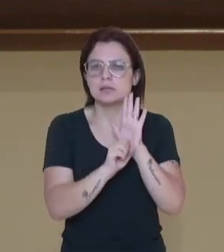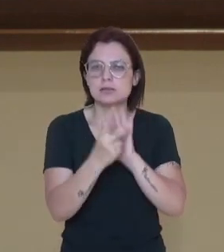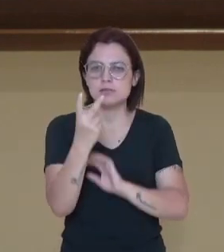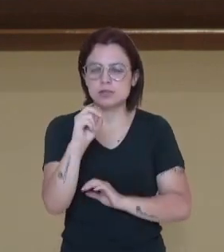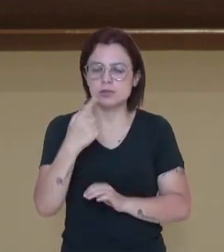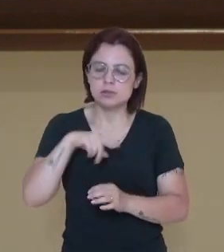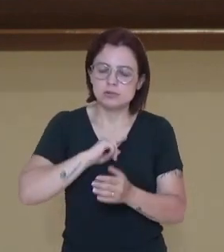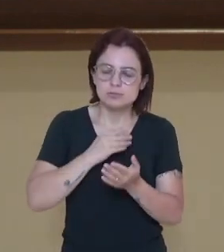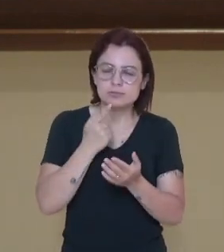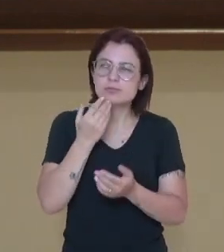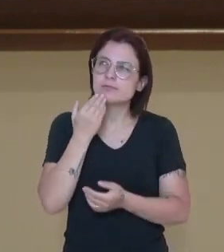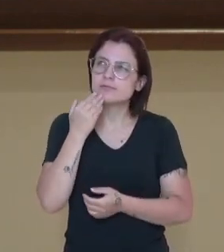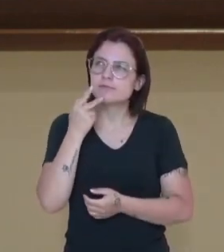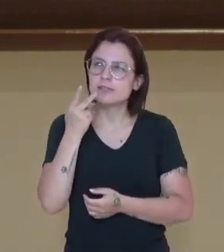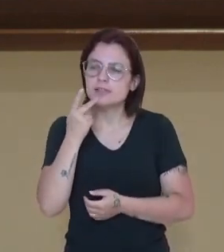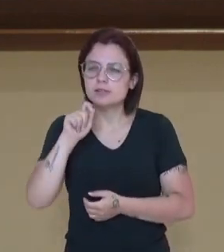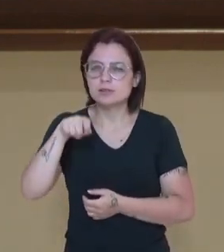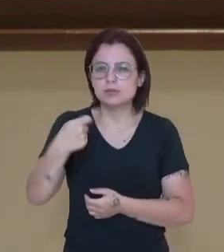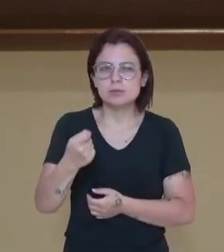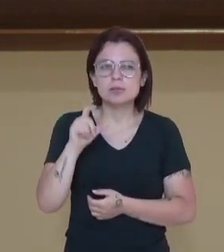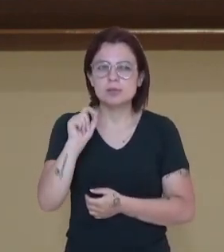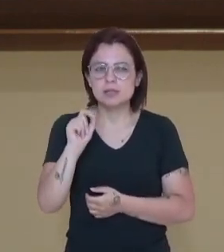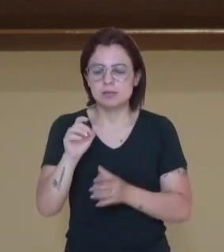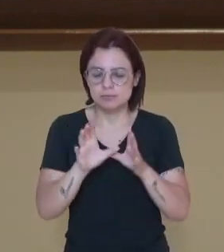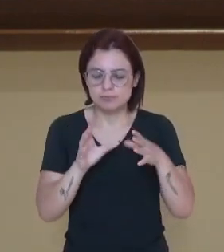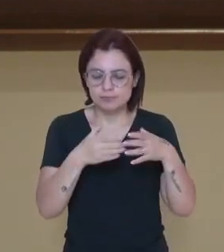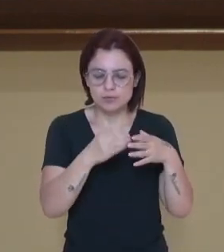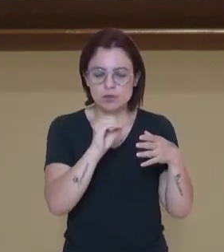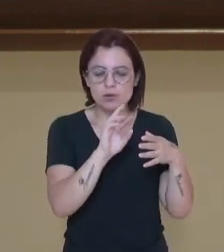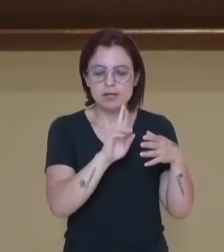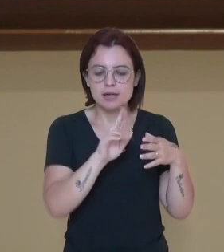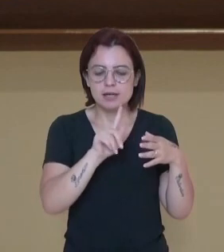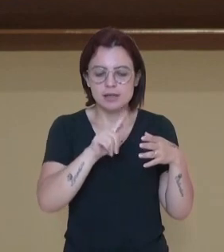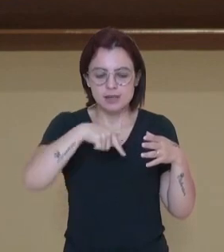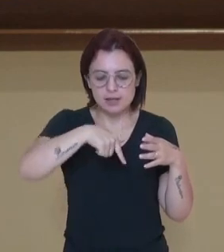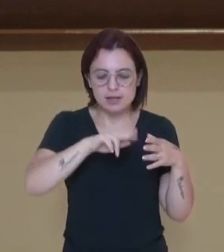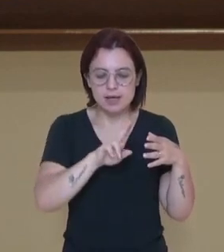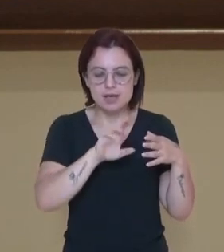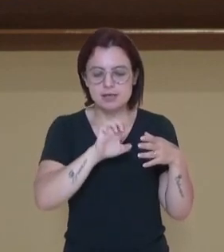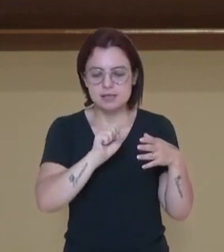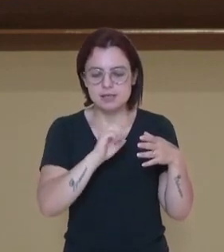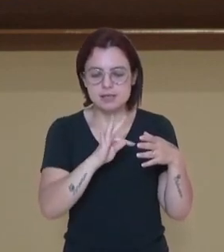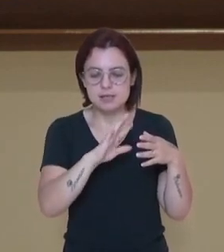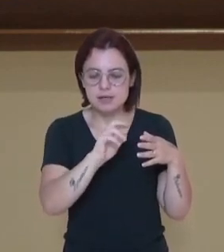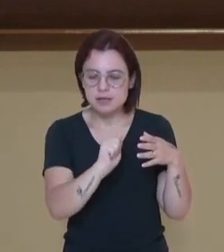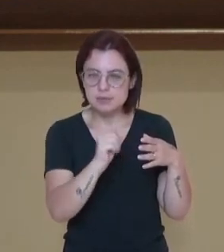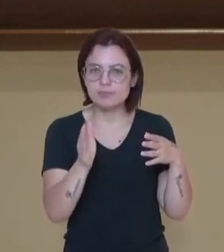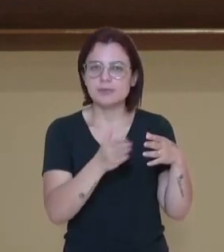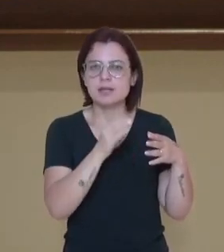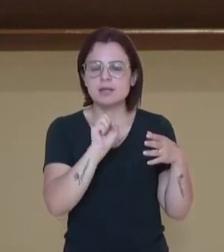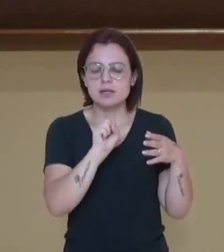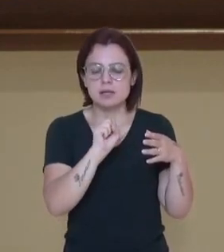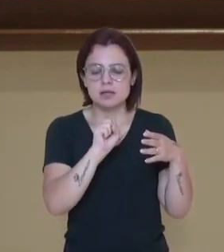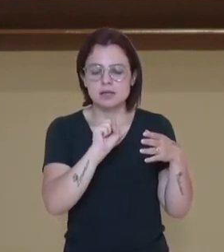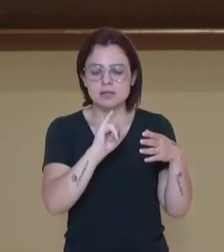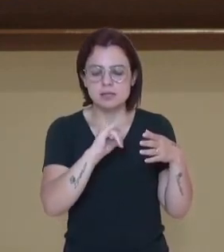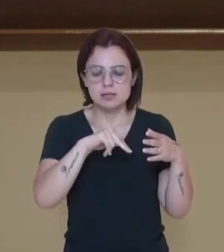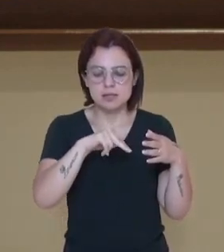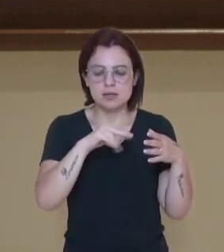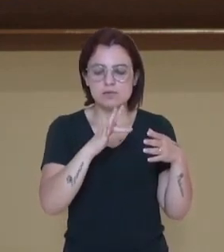pegar ali uma orquestra sinfônica e mesclar a instrumentos contemporâneos como a